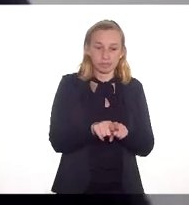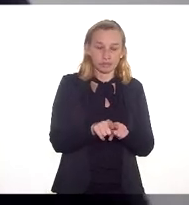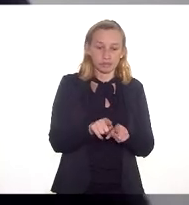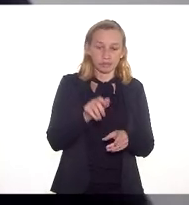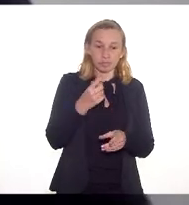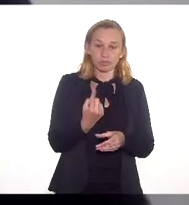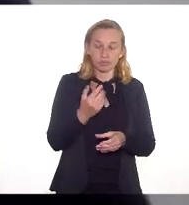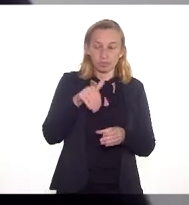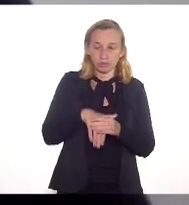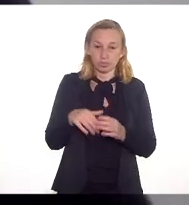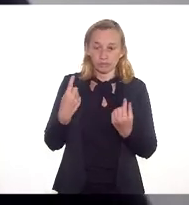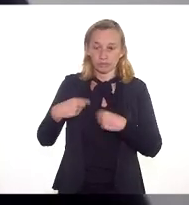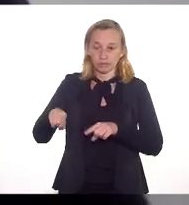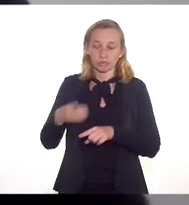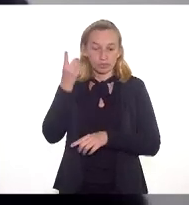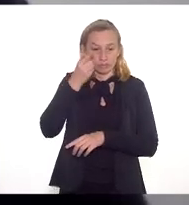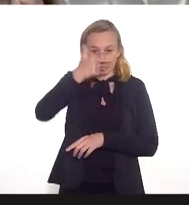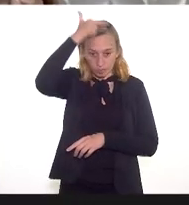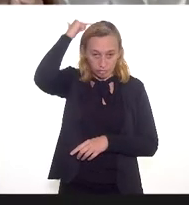algum nobre parlamentar para discutir?